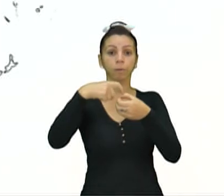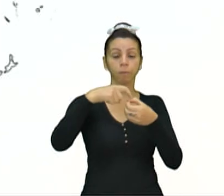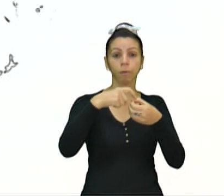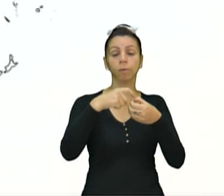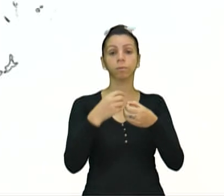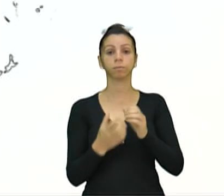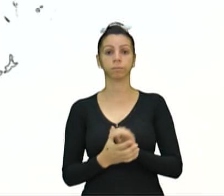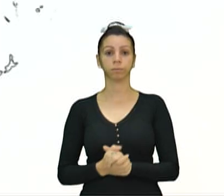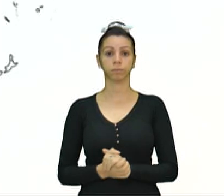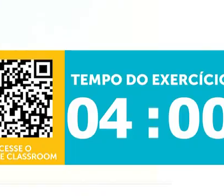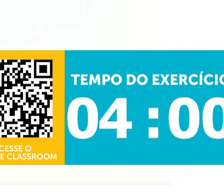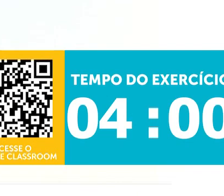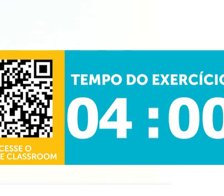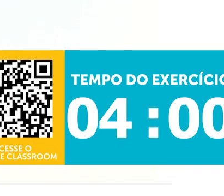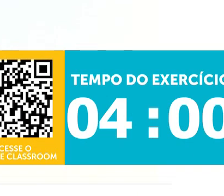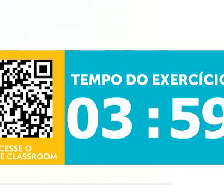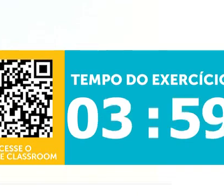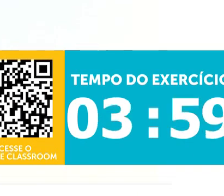respostas.